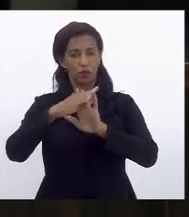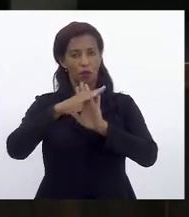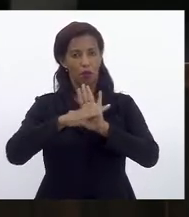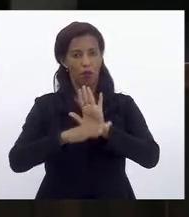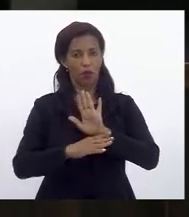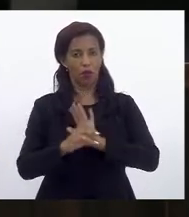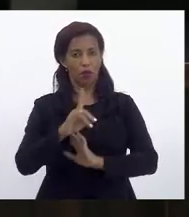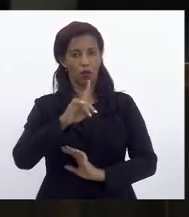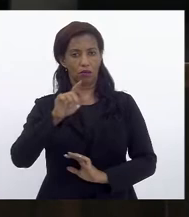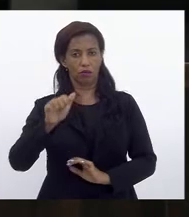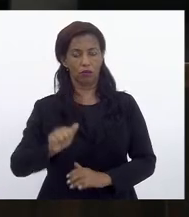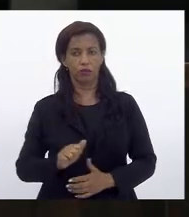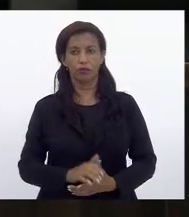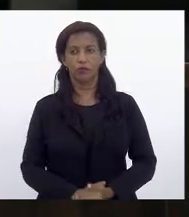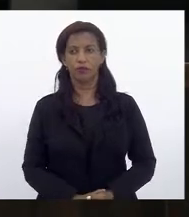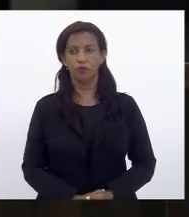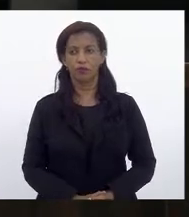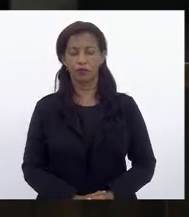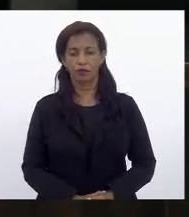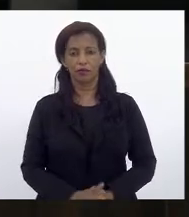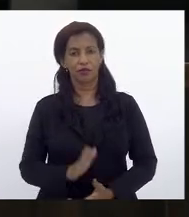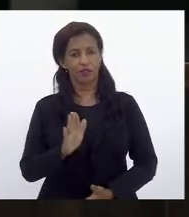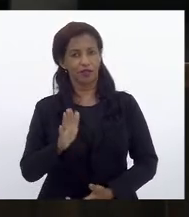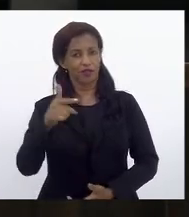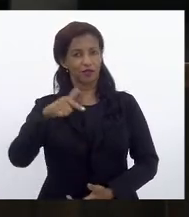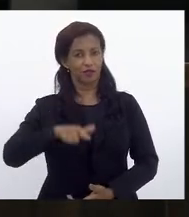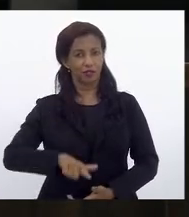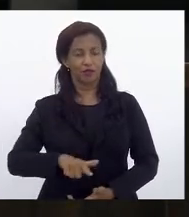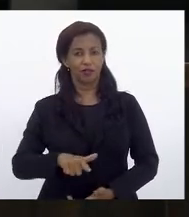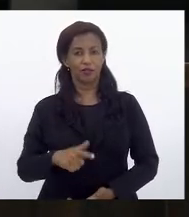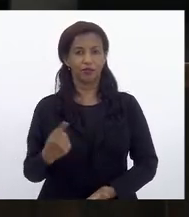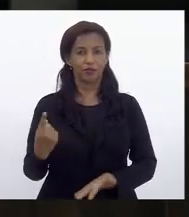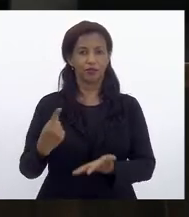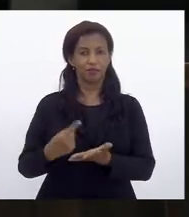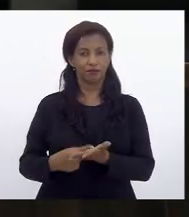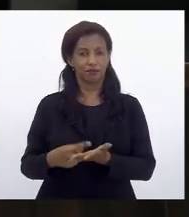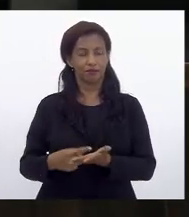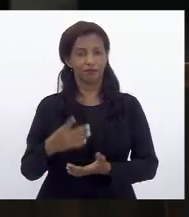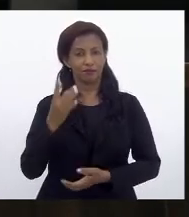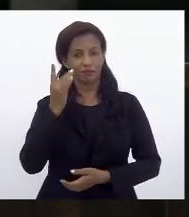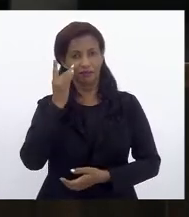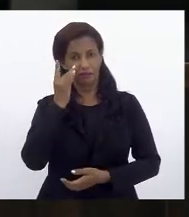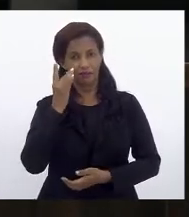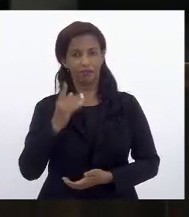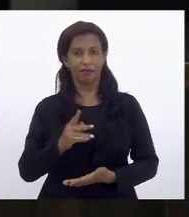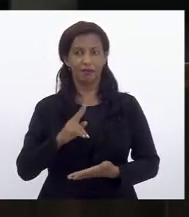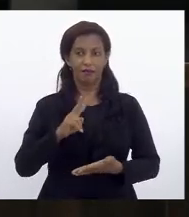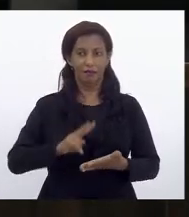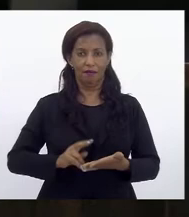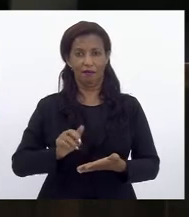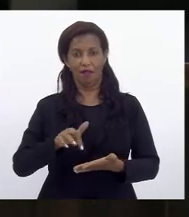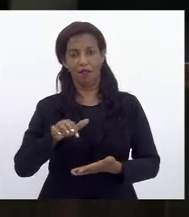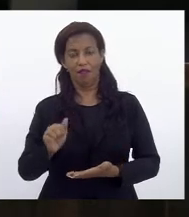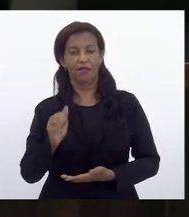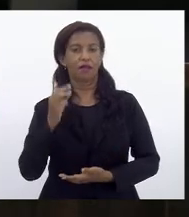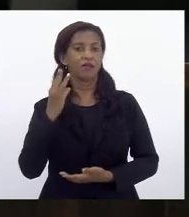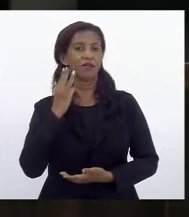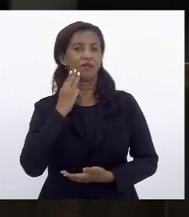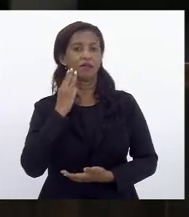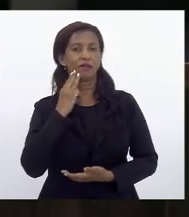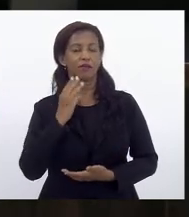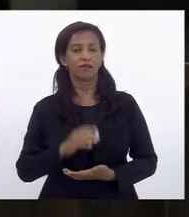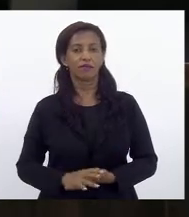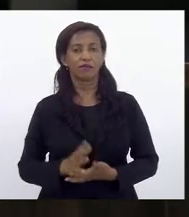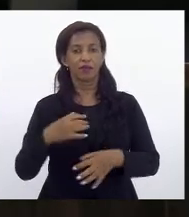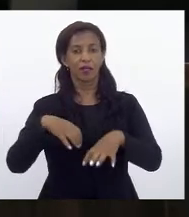do dia. Já novamente aqui registrando de forma presencial, leu a ata, deputado Valdeque Carneiro, e